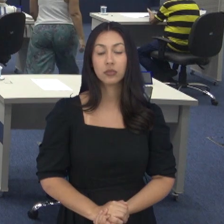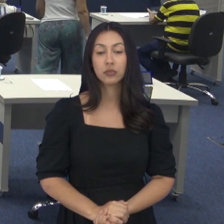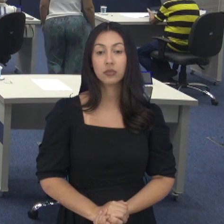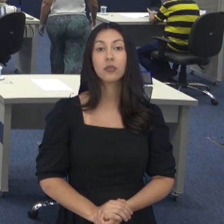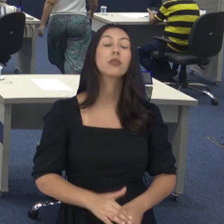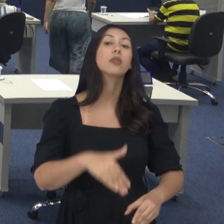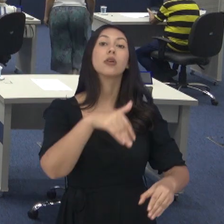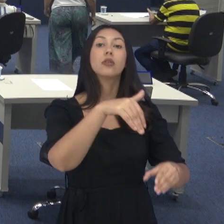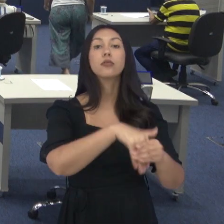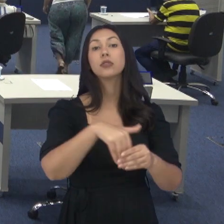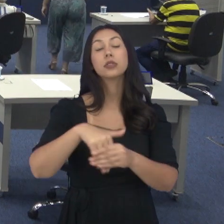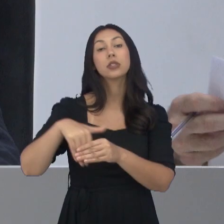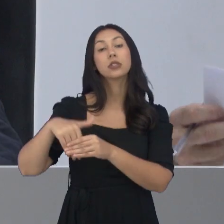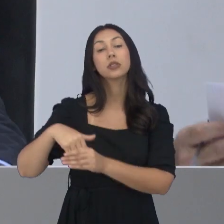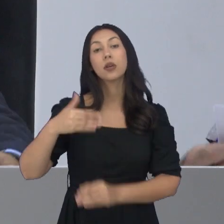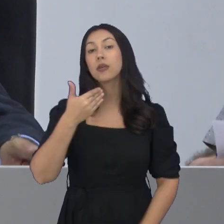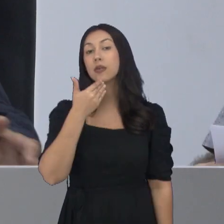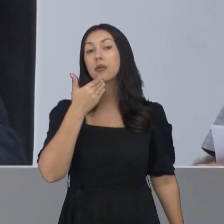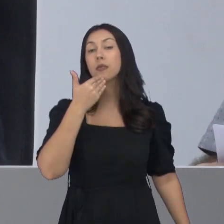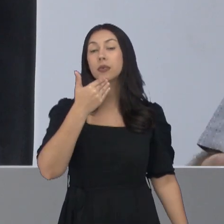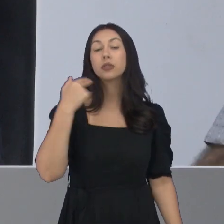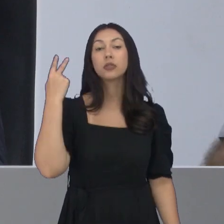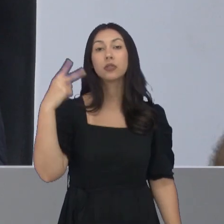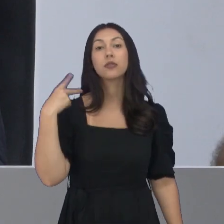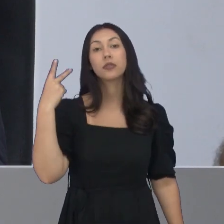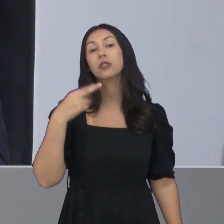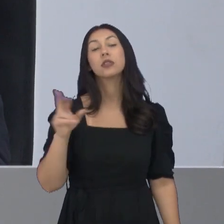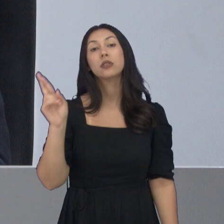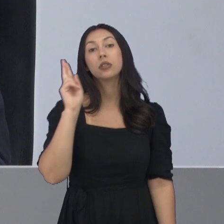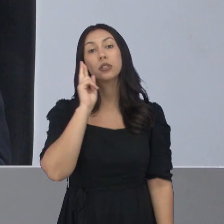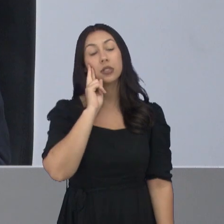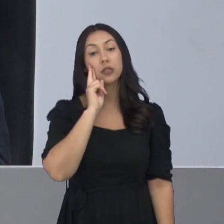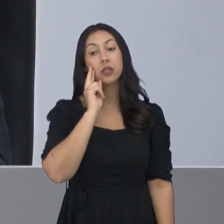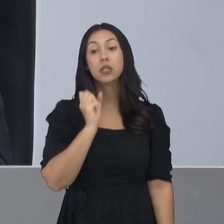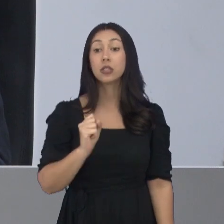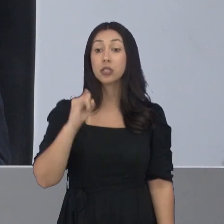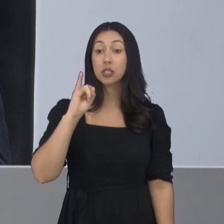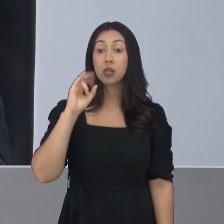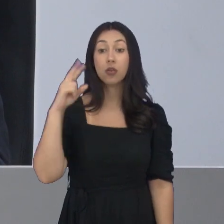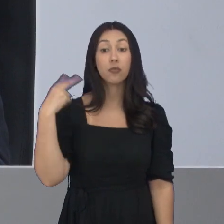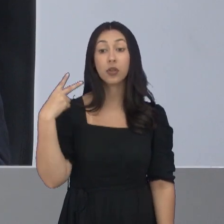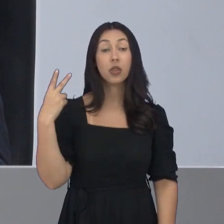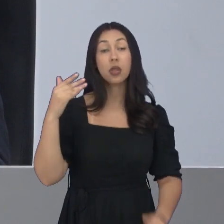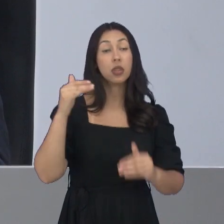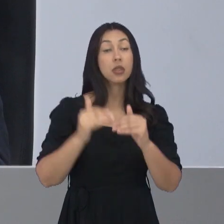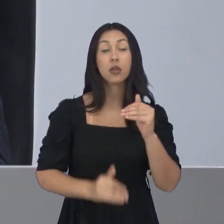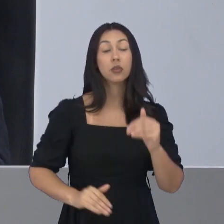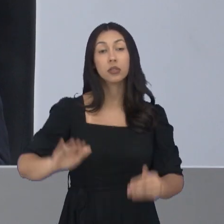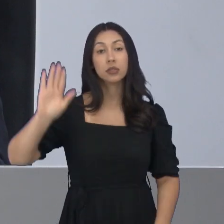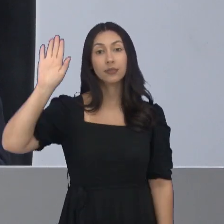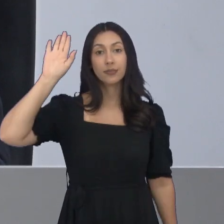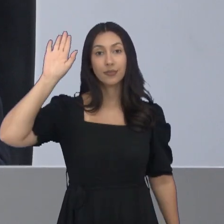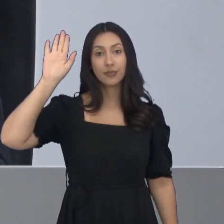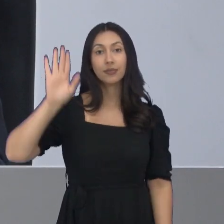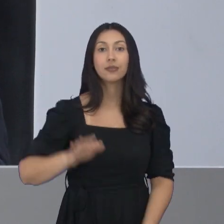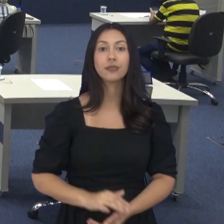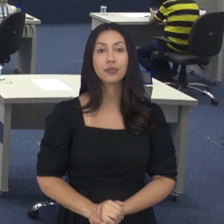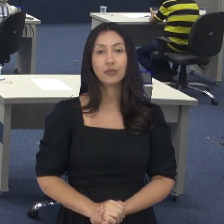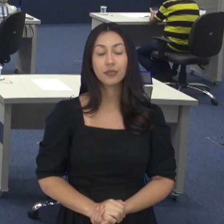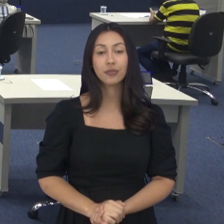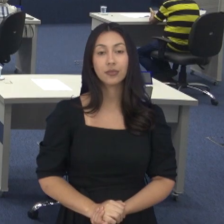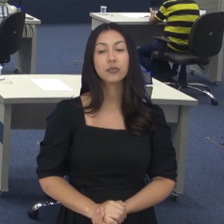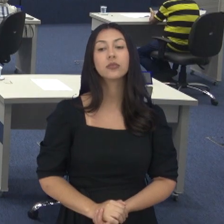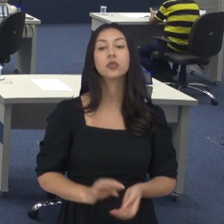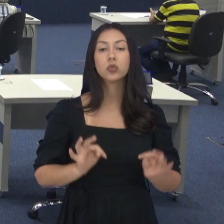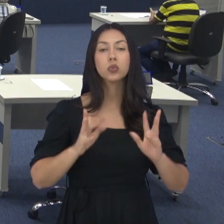Em votação, o pedido verbal do vereador Renato Santiago. Vereadores favoráveis permaneçam como estão, os contrários se manifestem.